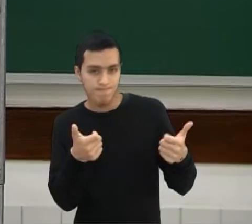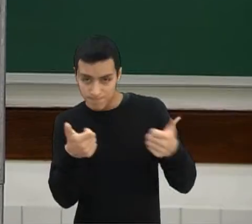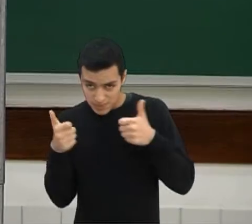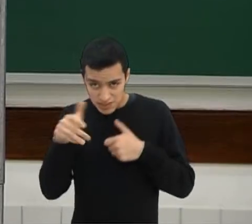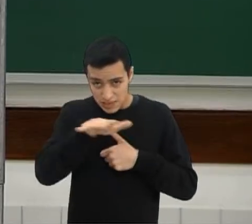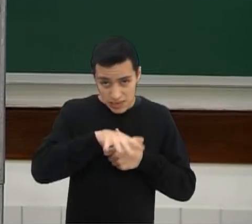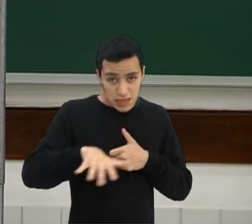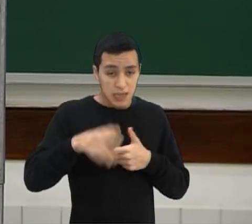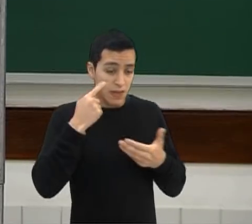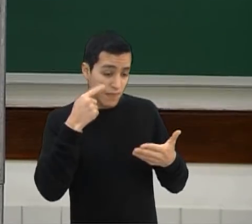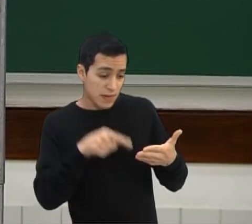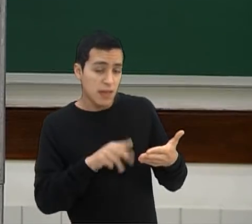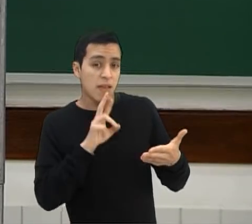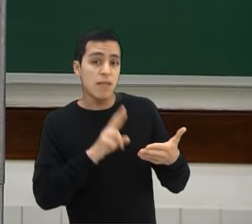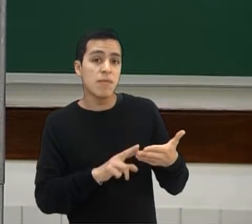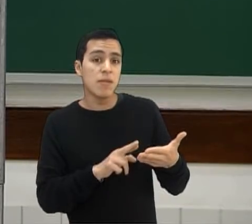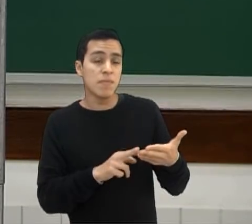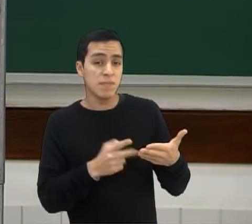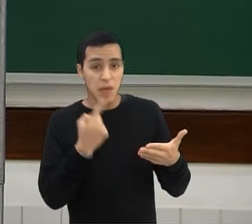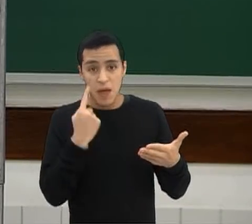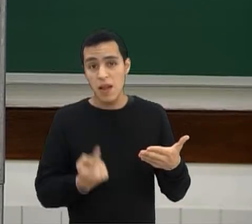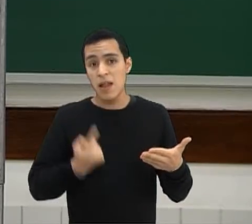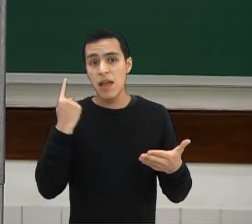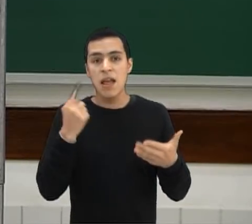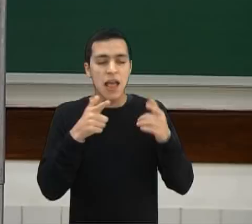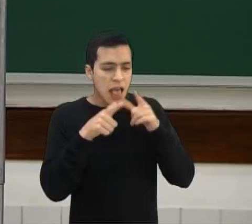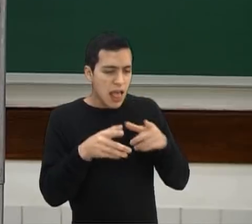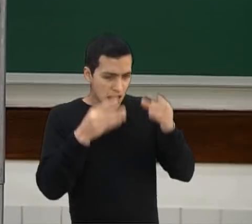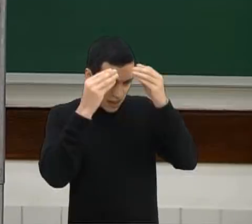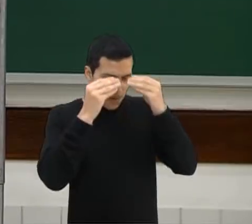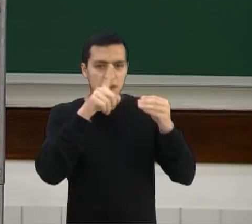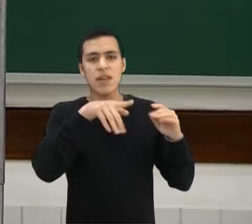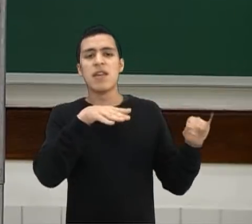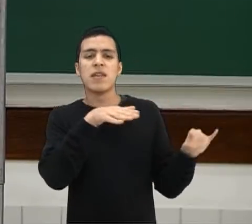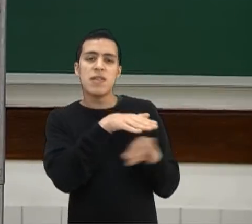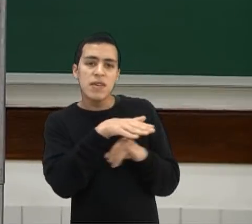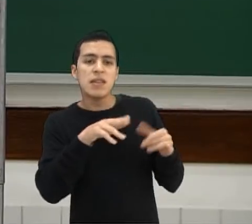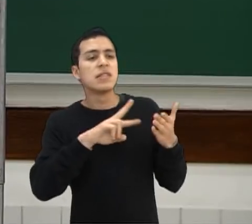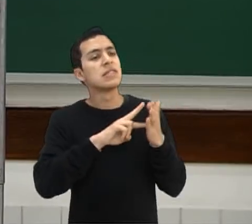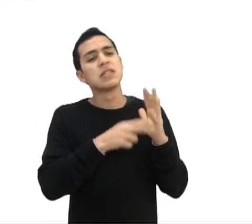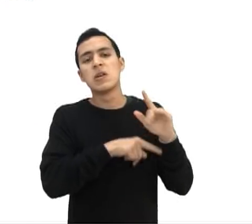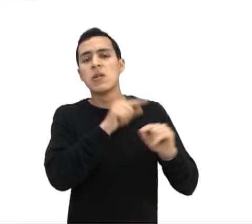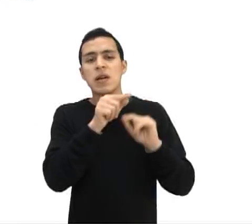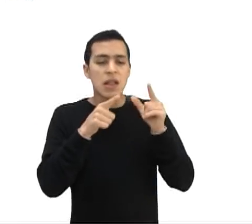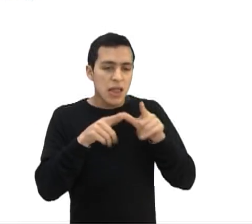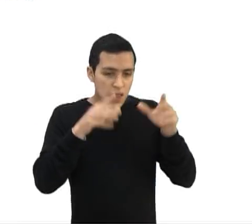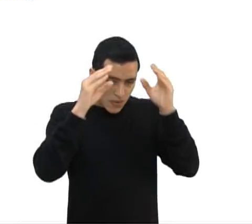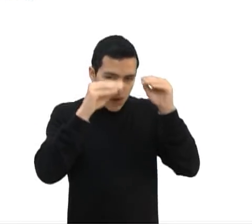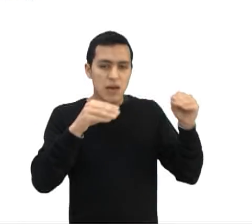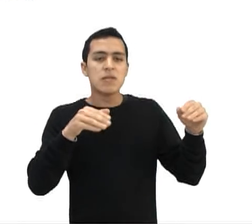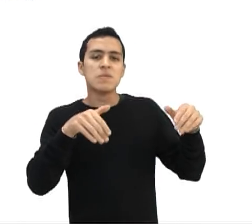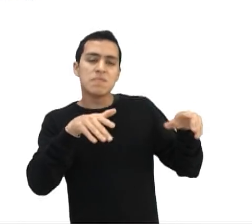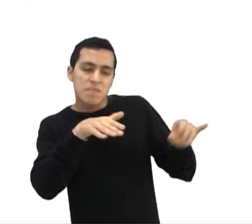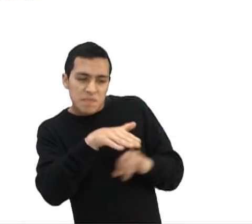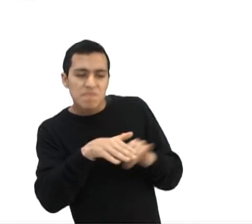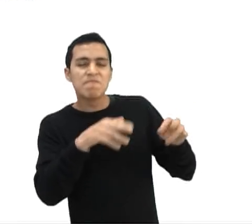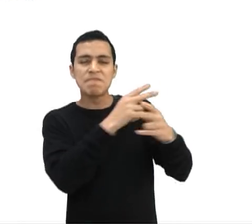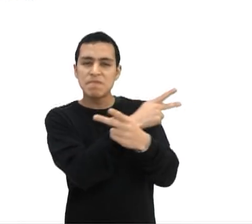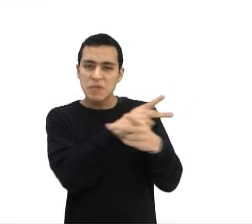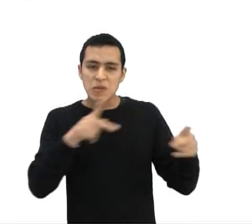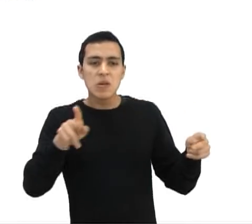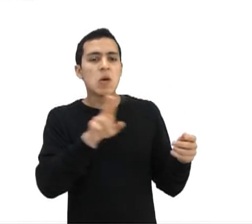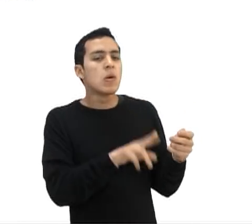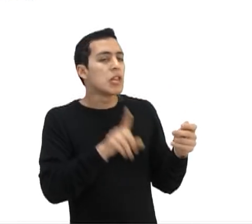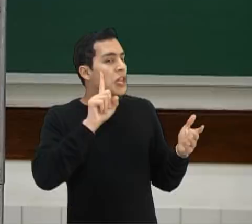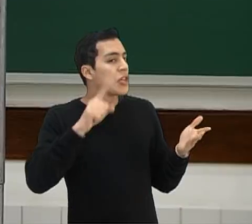Então, galera, verificando a resposta, olha lá, a linguagem é informal, né? Trata-se de uma linguagem coloquial ali, utilizada